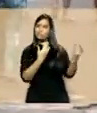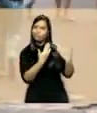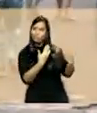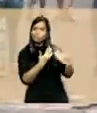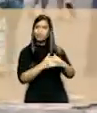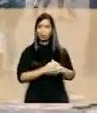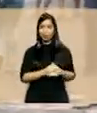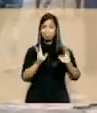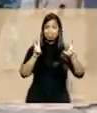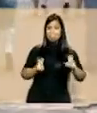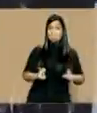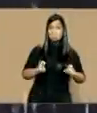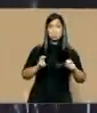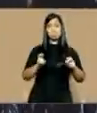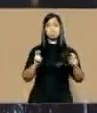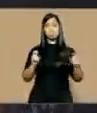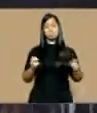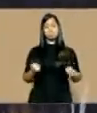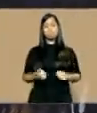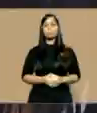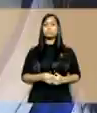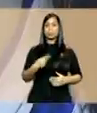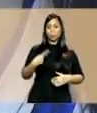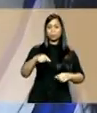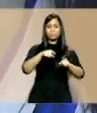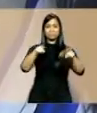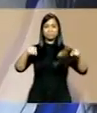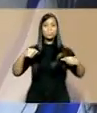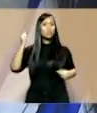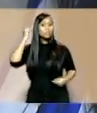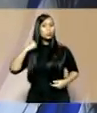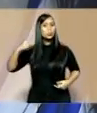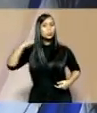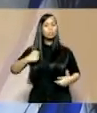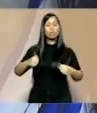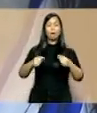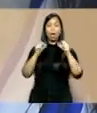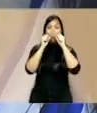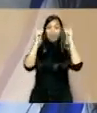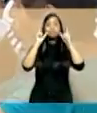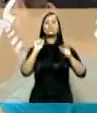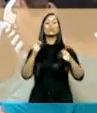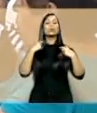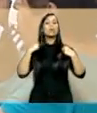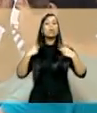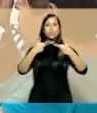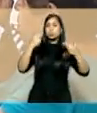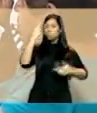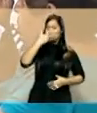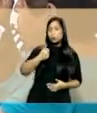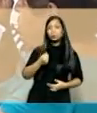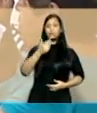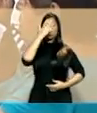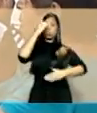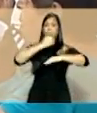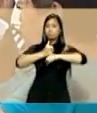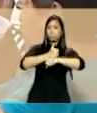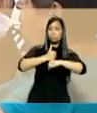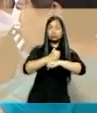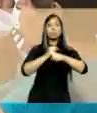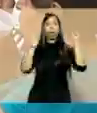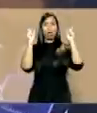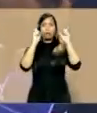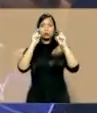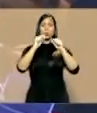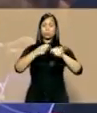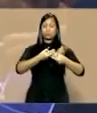e de tratar de temas polêmicos? Neste salão de beleza, além da atenção à estética dos clientes, os profissionais ficam alerta às regras